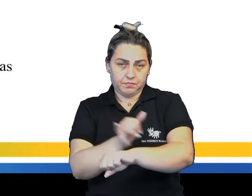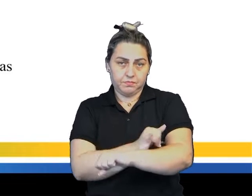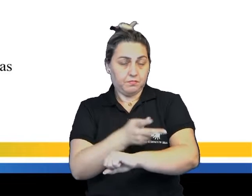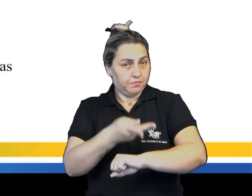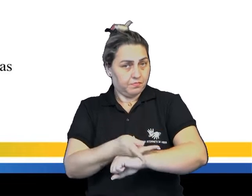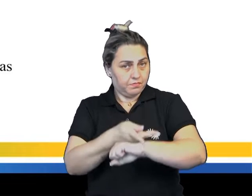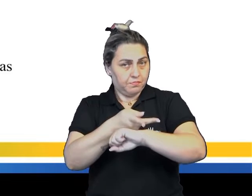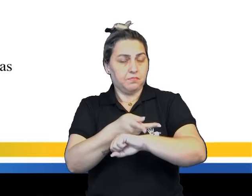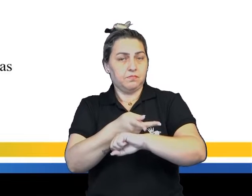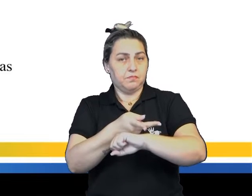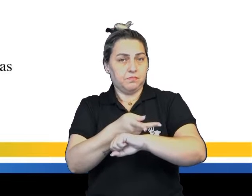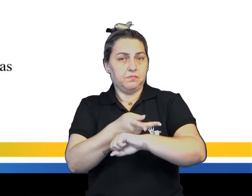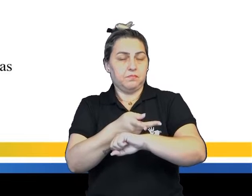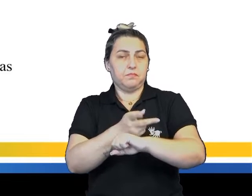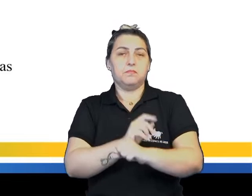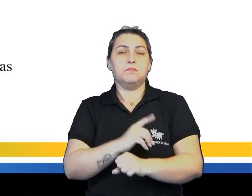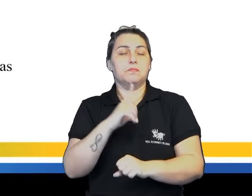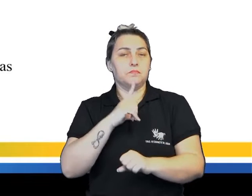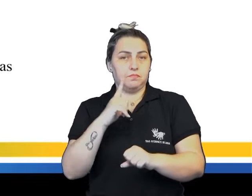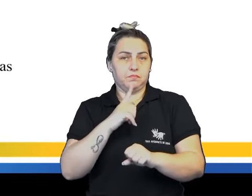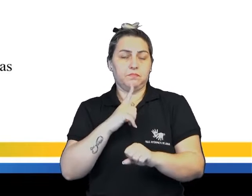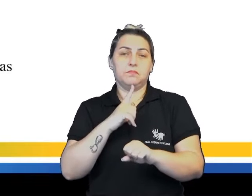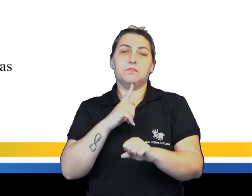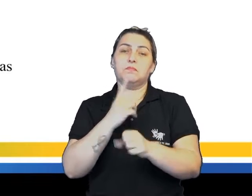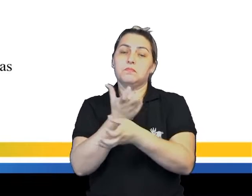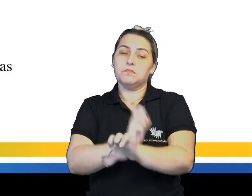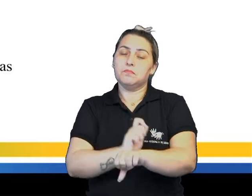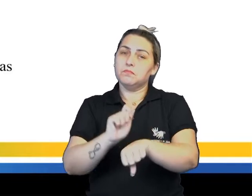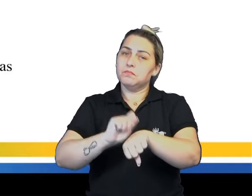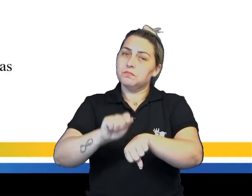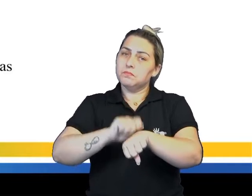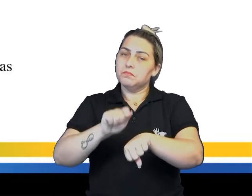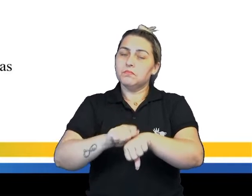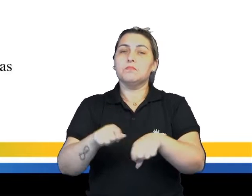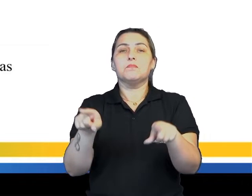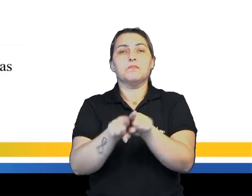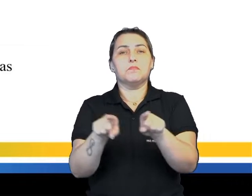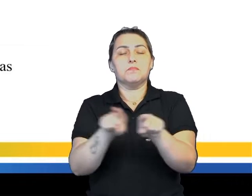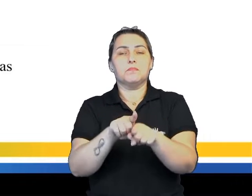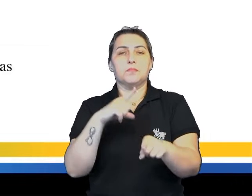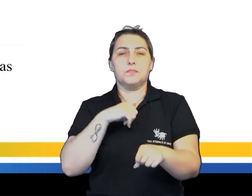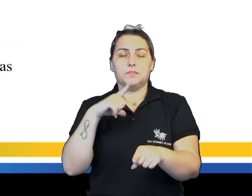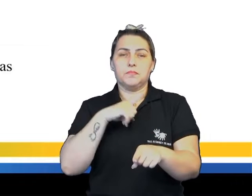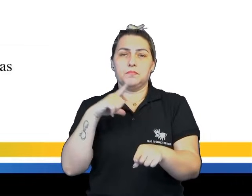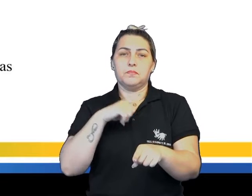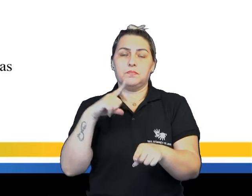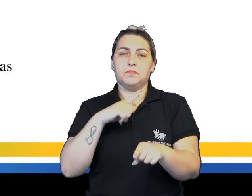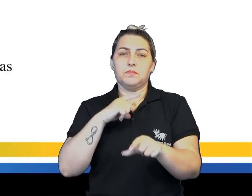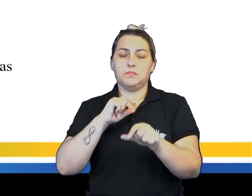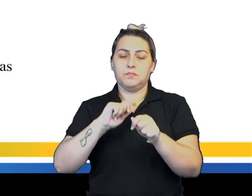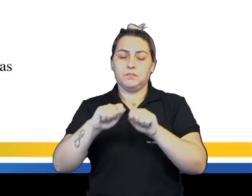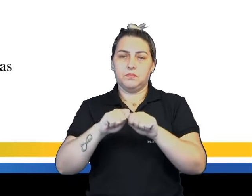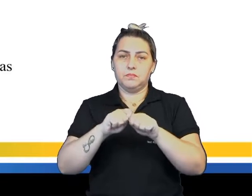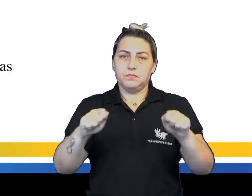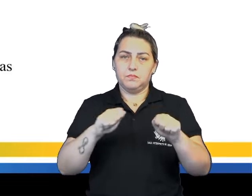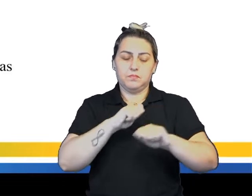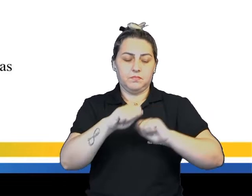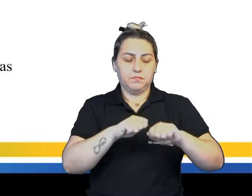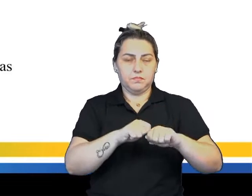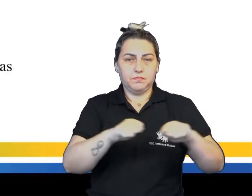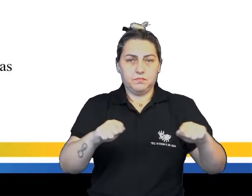das pedrinhas, né? Eles tinham o método do risco, eles também tinham o método dos nós, que eles iam